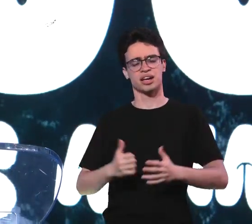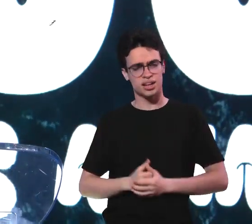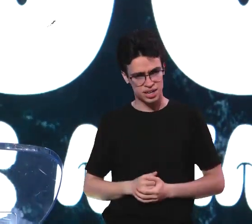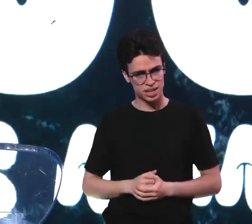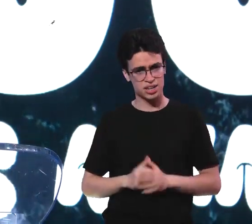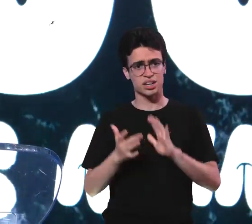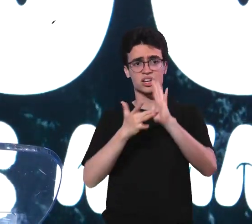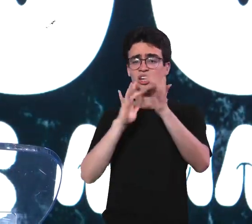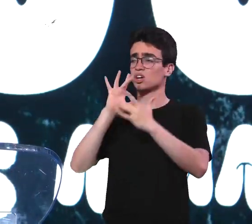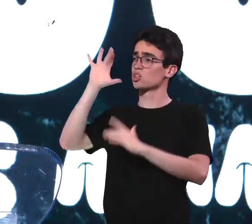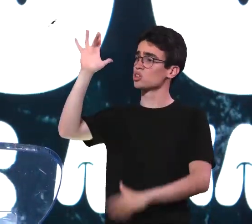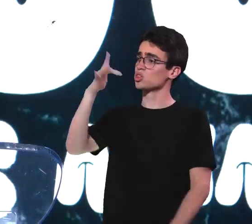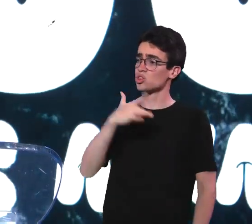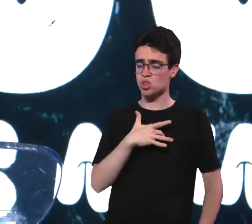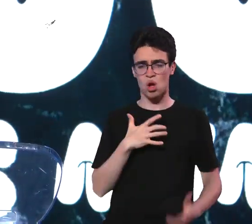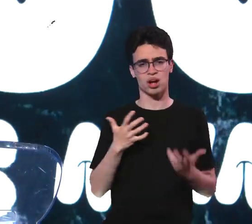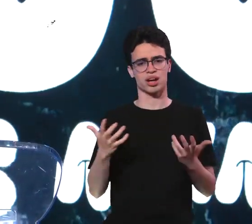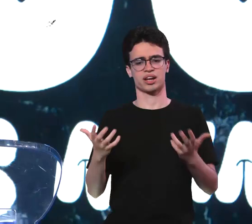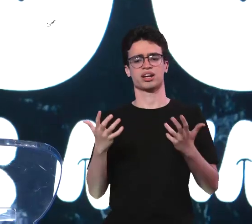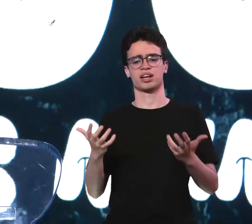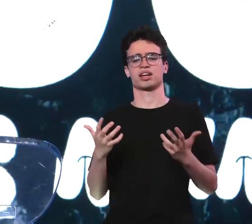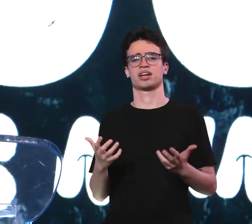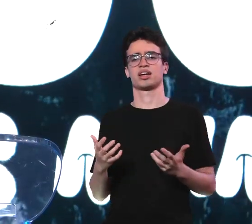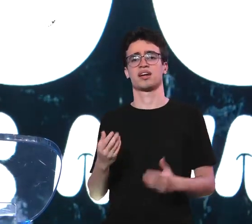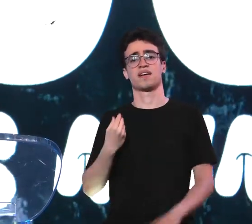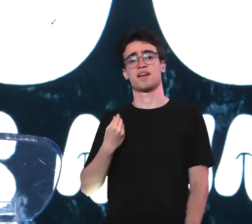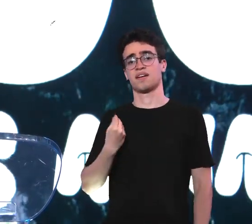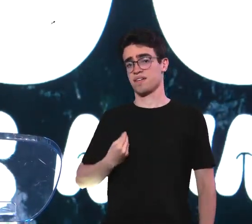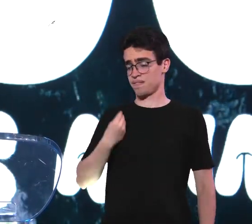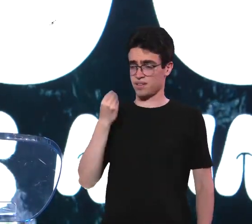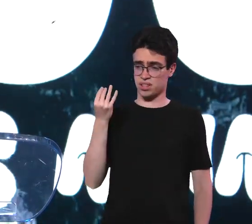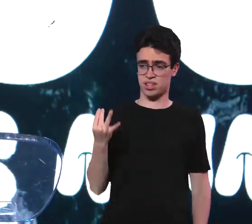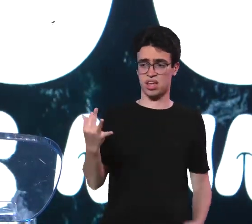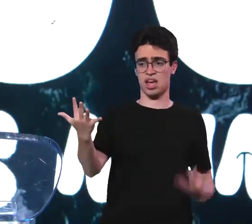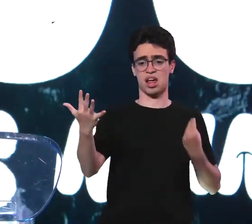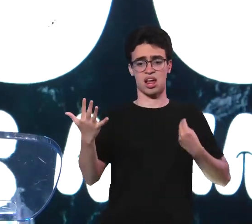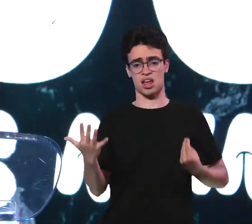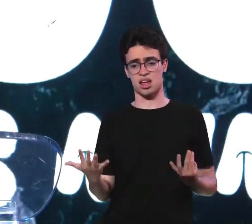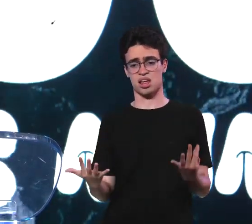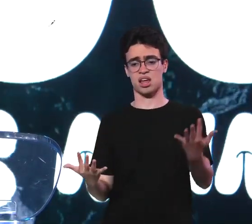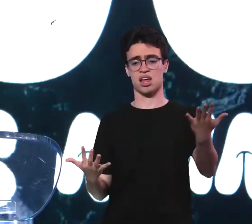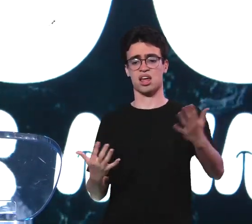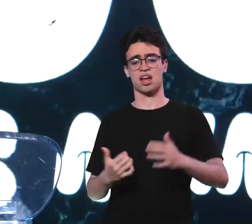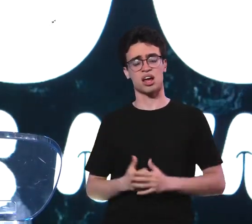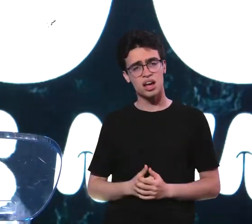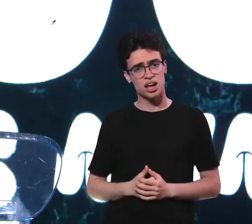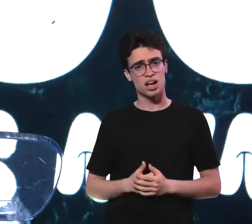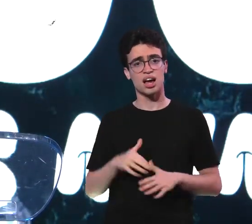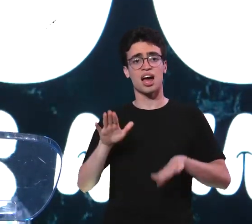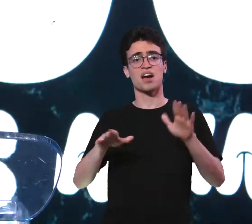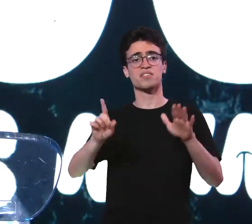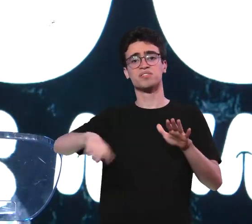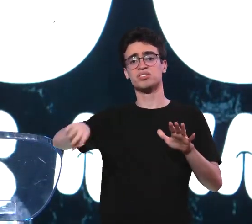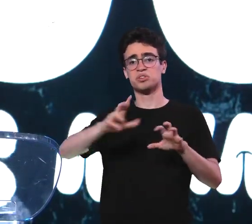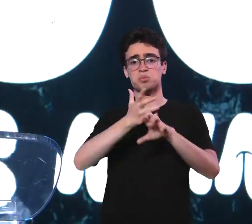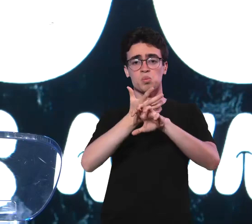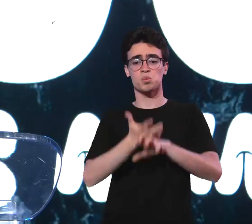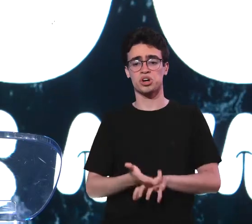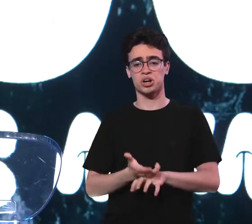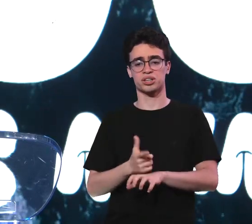Jesus quer nos visitar, quer trazer vida ao que está morto. Talvez existem coisas mortas dentro de